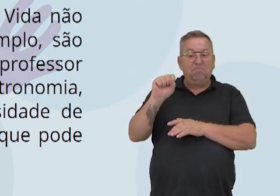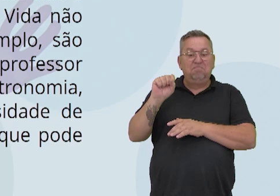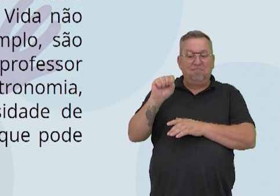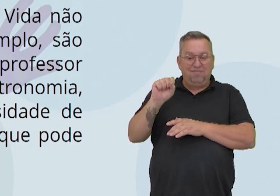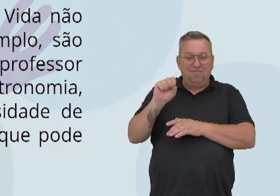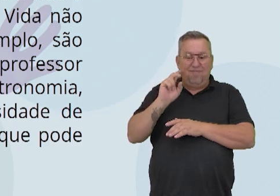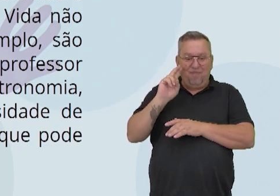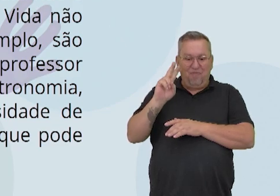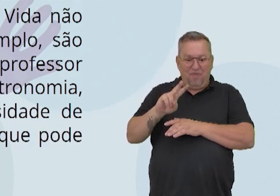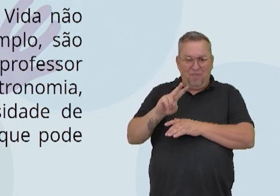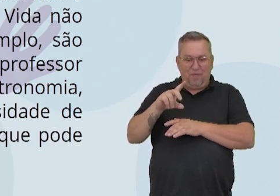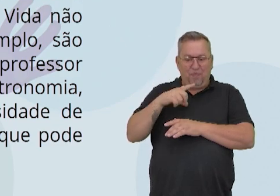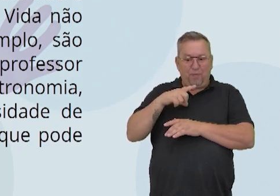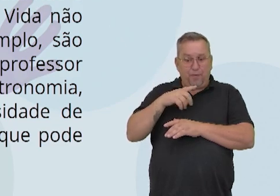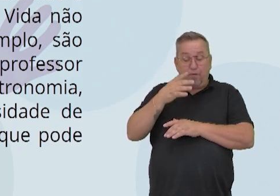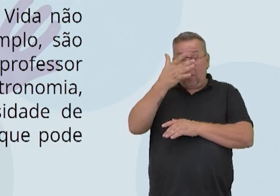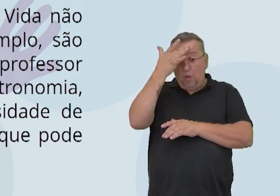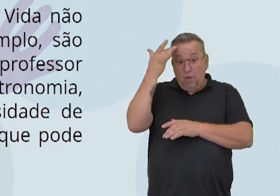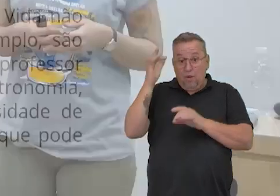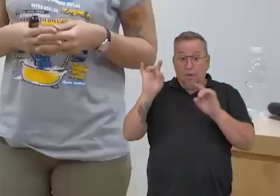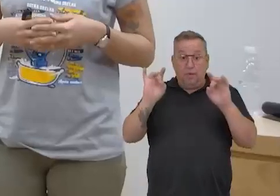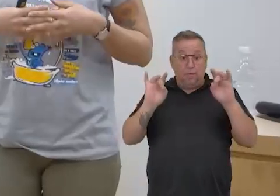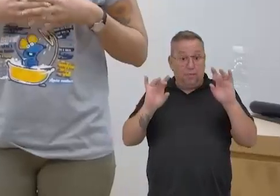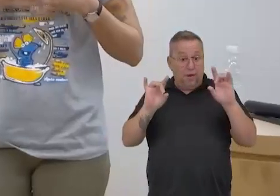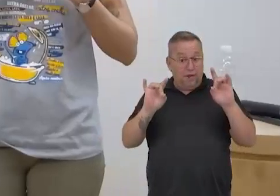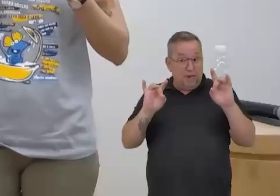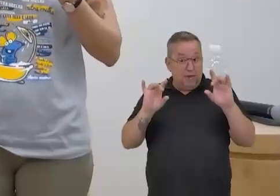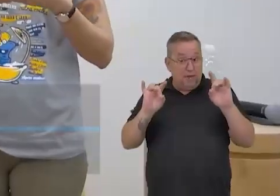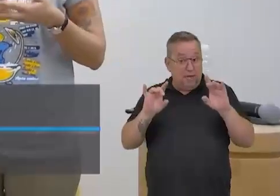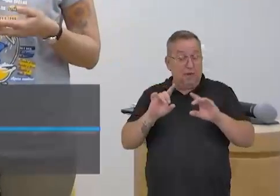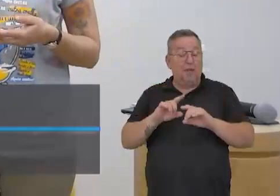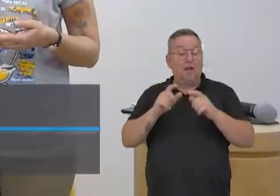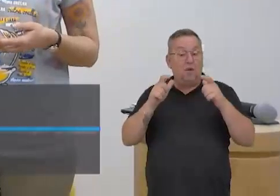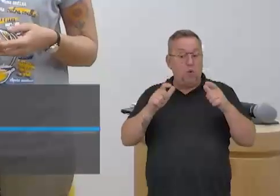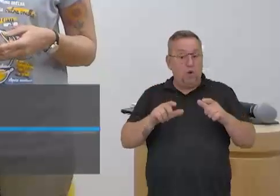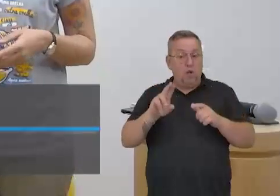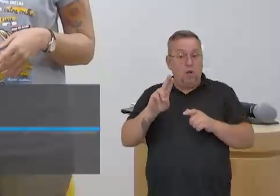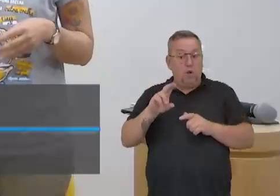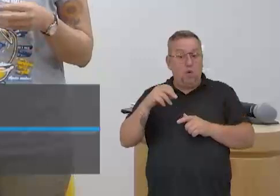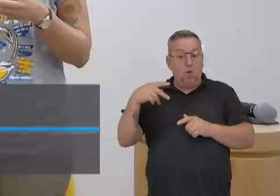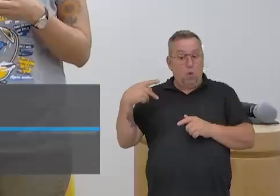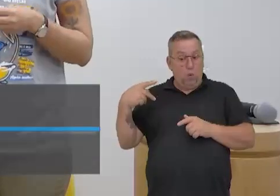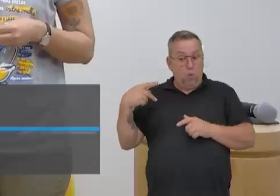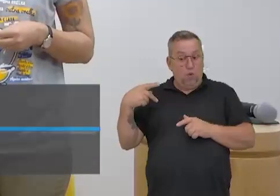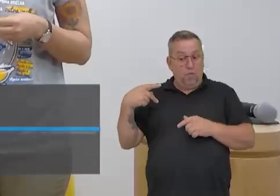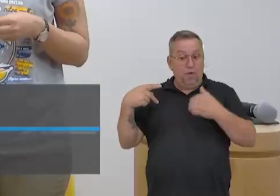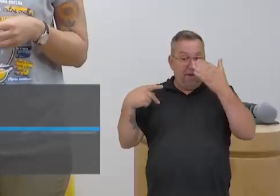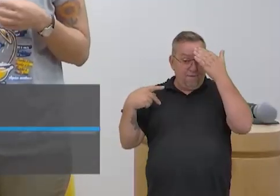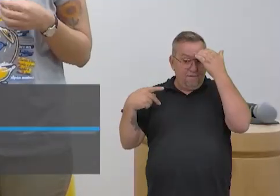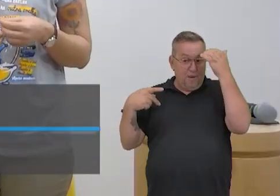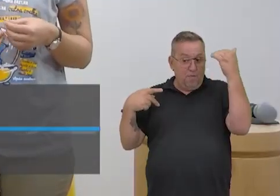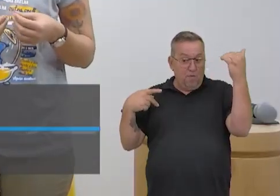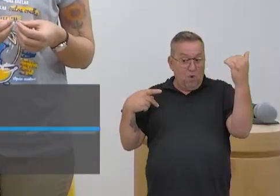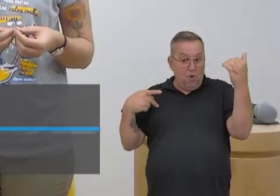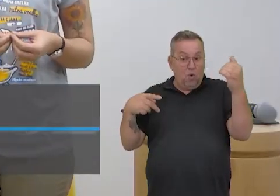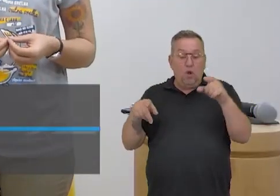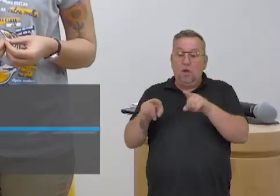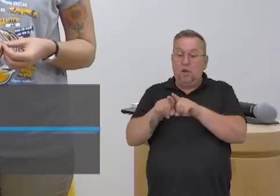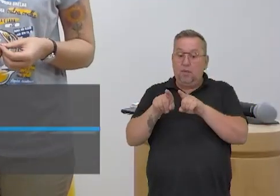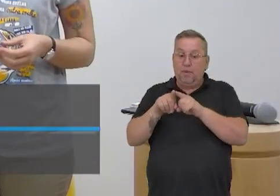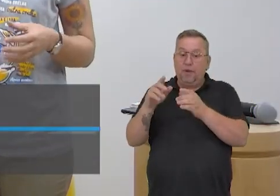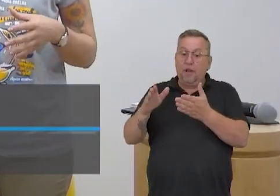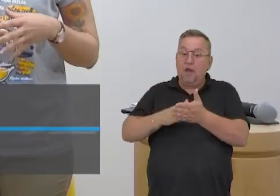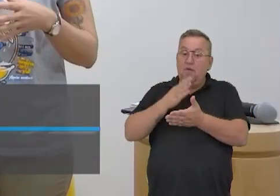aí que temos a fala de um especialista no assunto, uma instituição renomada, a revista, né, Minas Faz